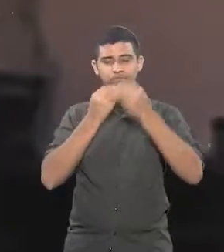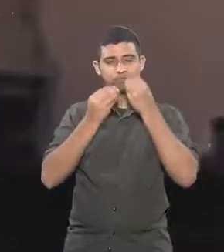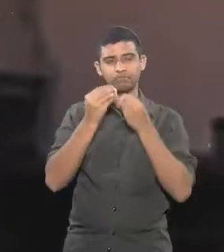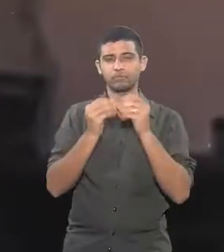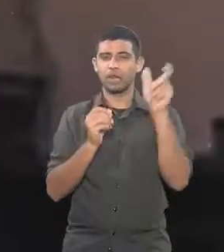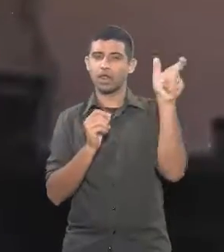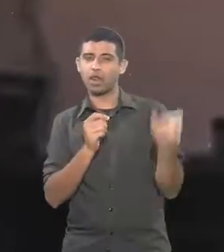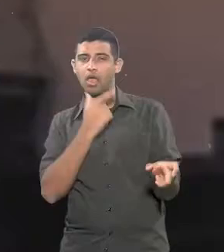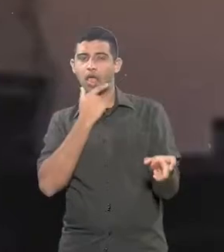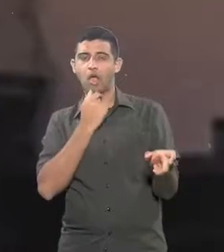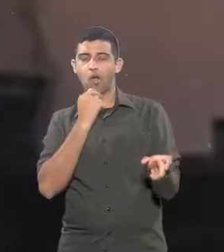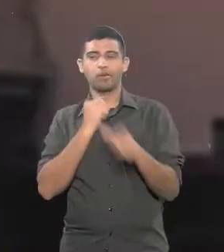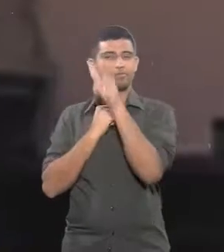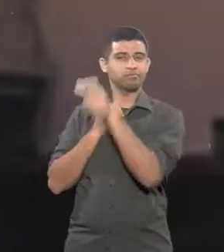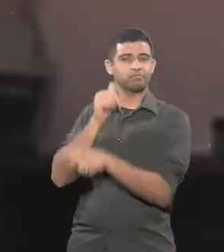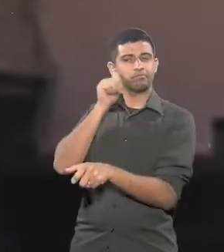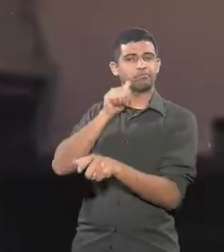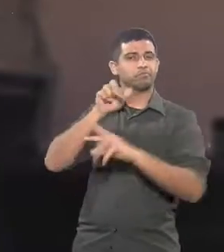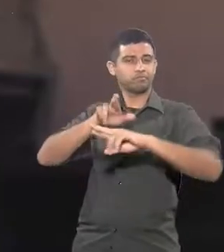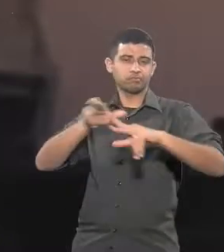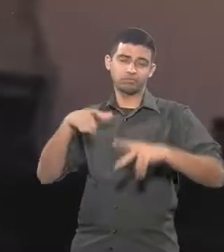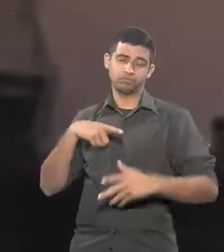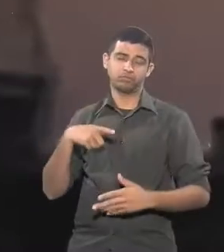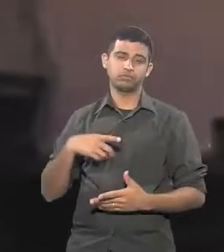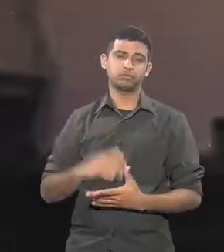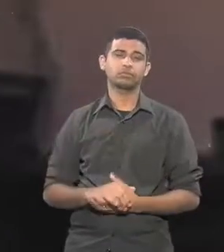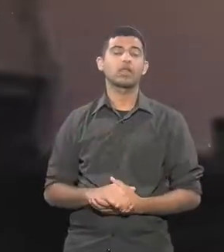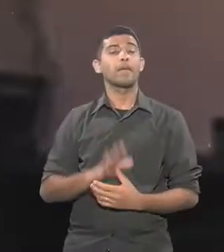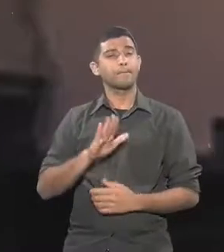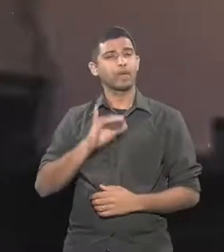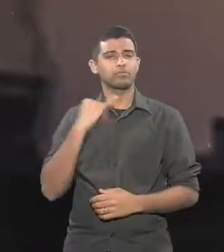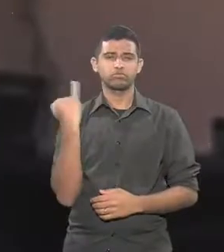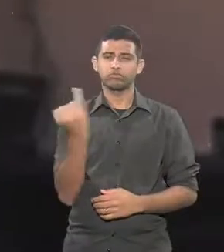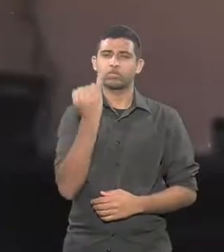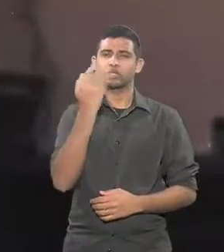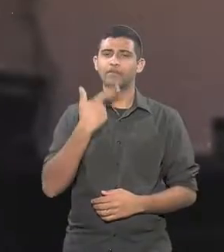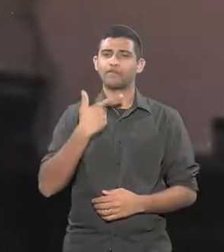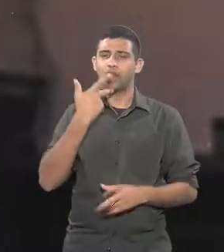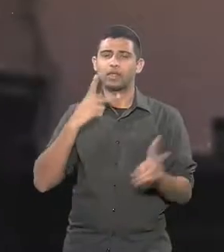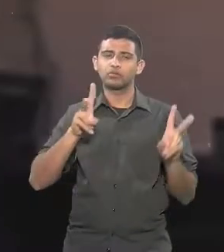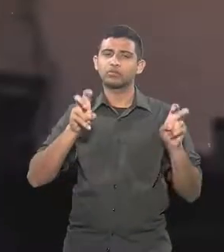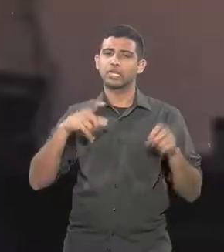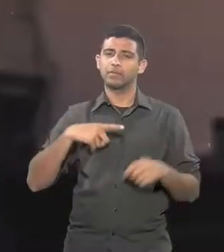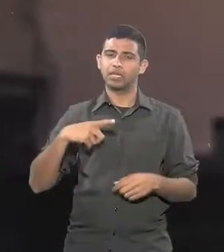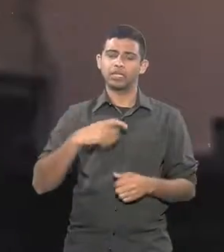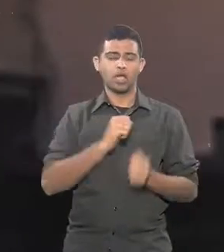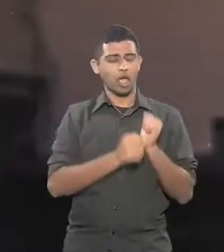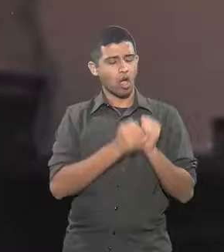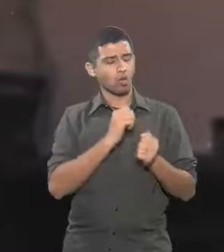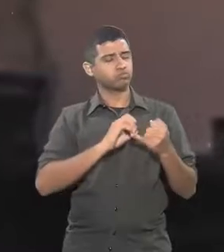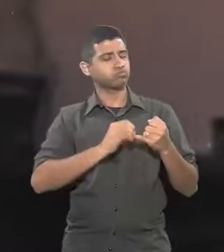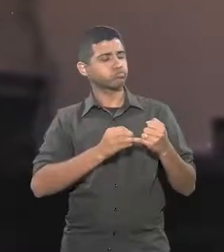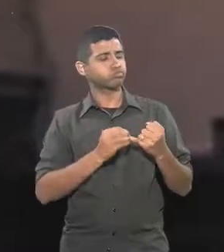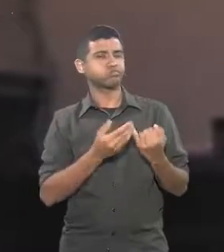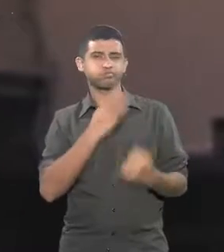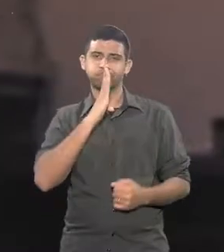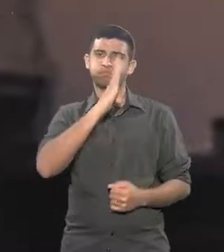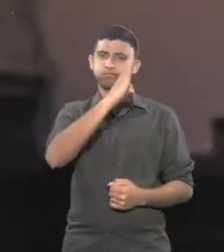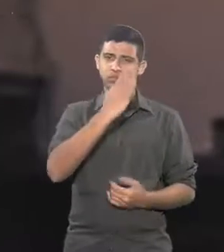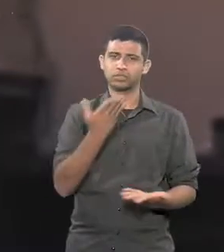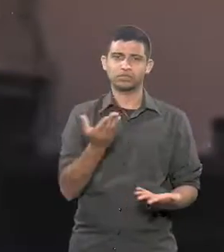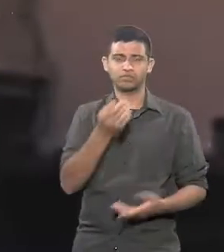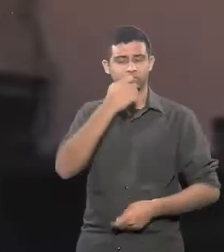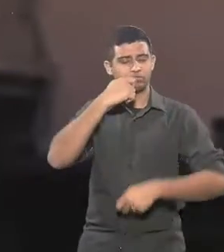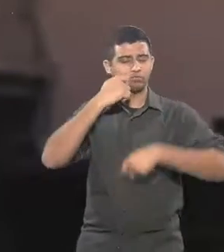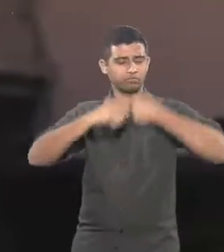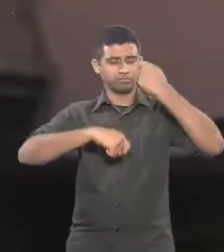tanto para homem quanto para as mulheres, né? Mas é importante essa questão de você ter ainda o arroz e feijão como prevalentes